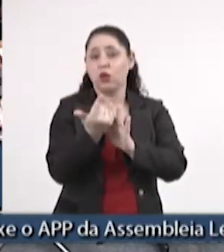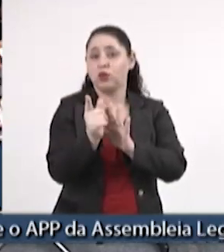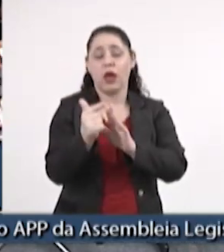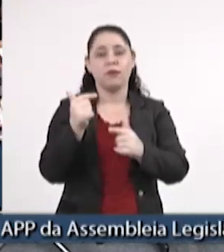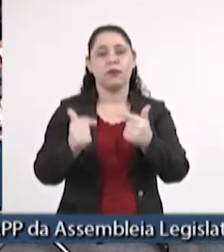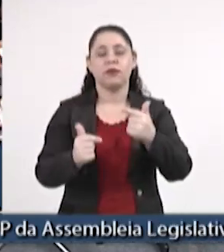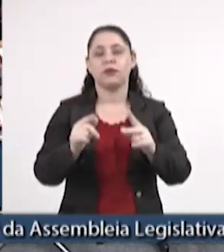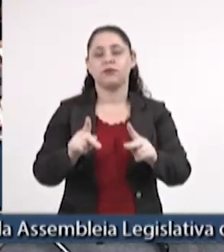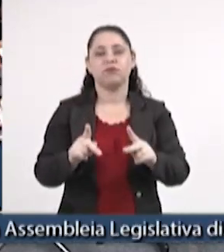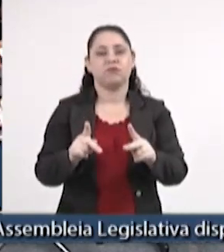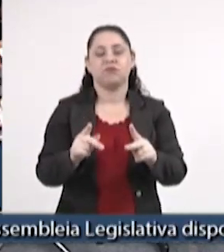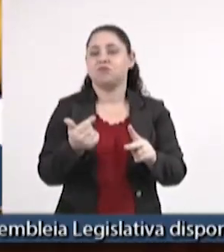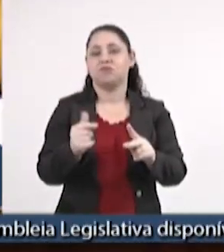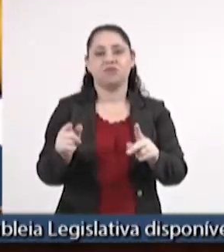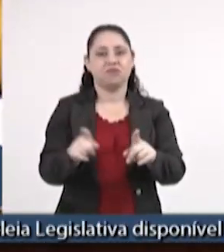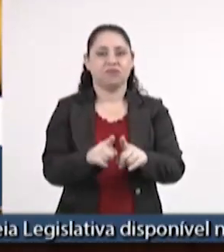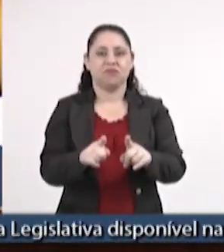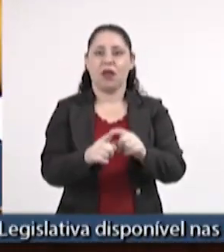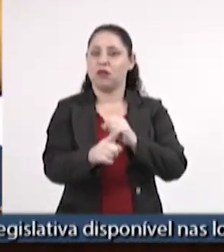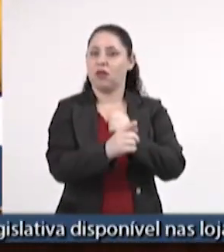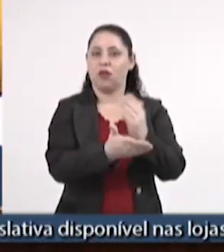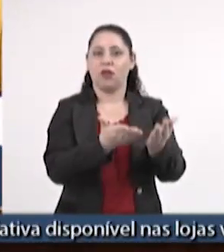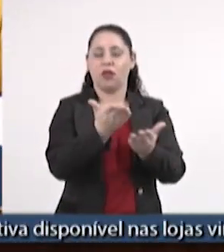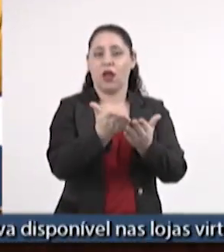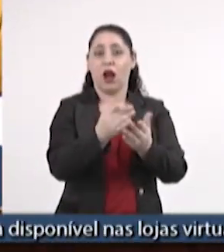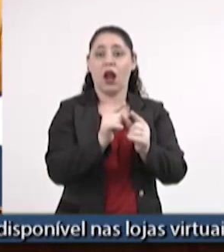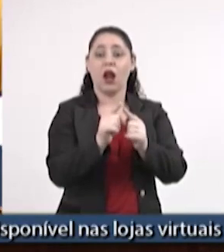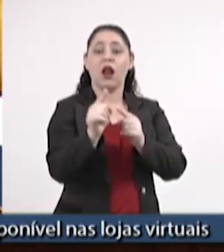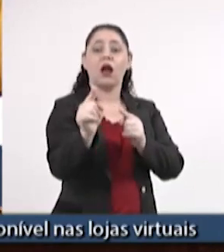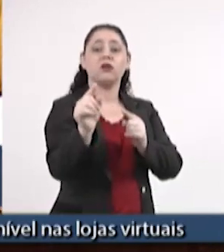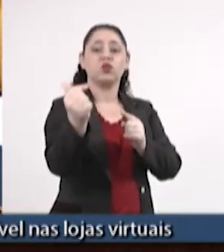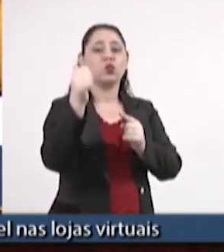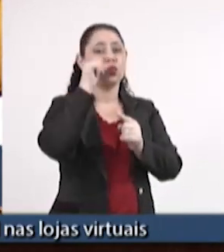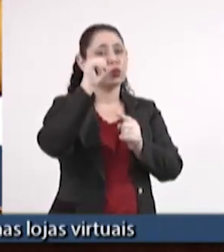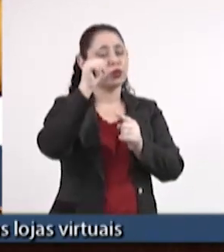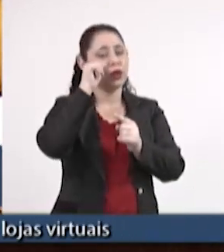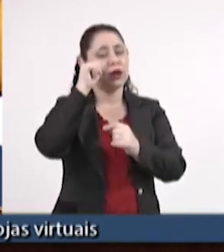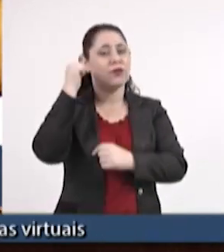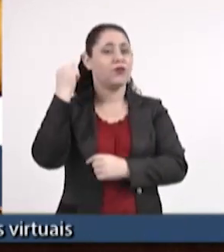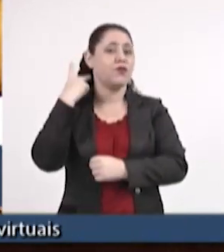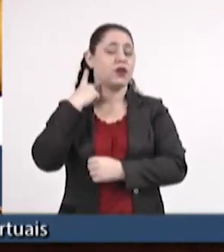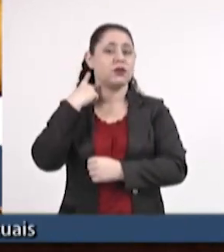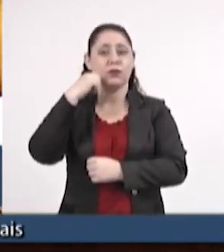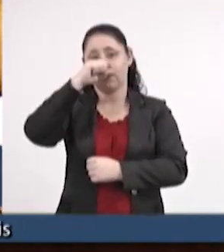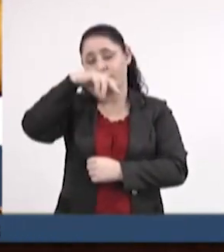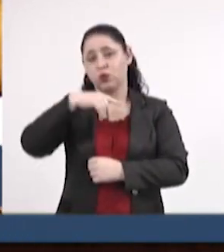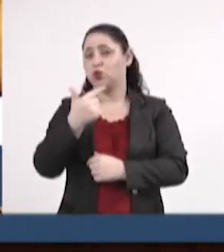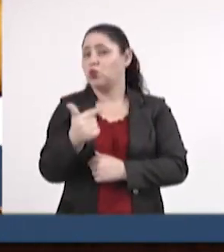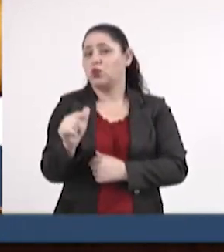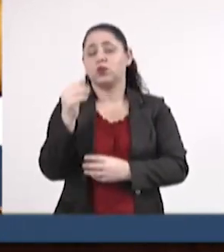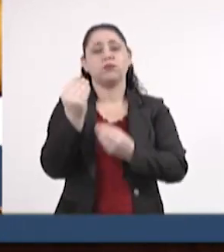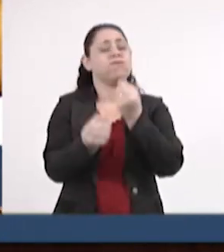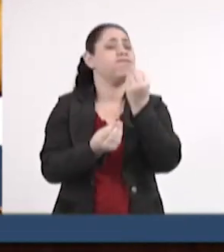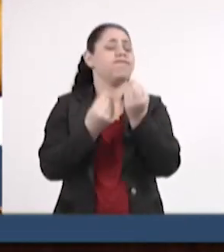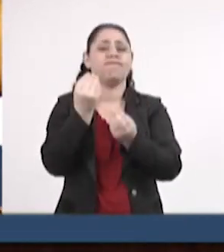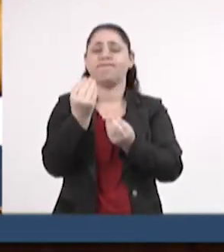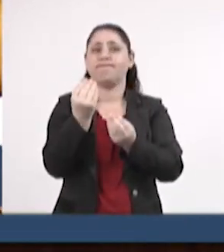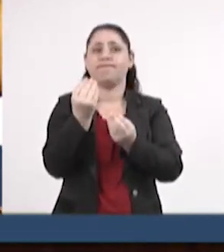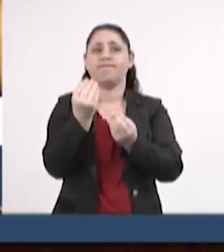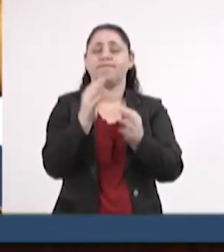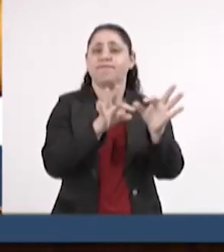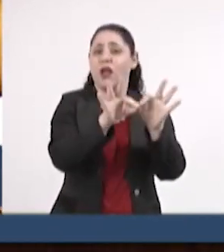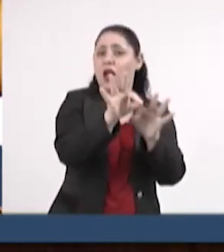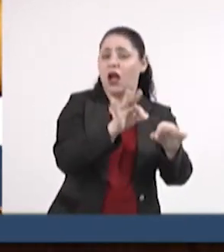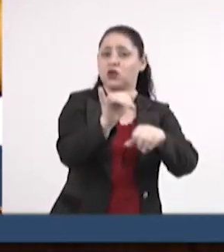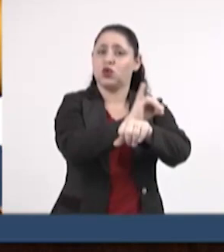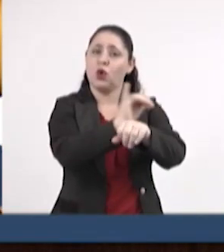políticas públicas. A gente não tem atendimento lá na ponta das mulheres vítimas de violência, a gente não tem como